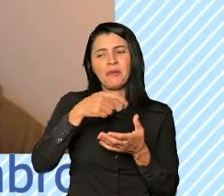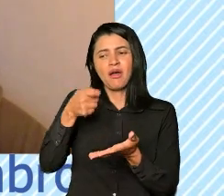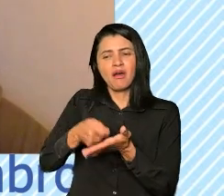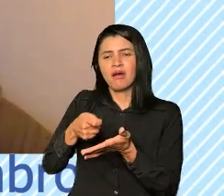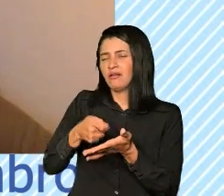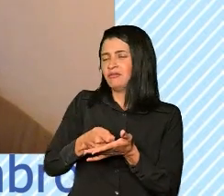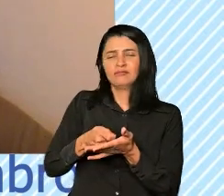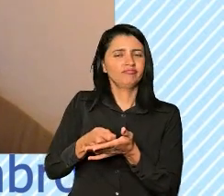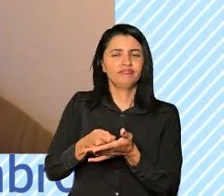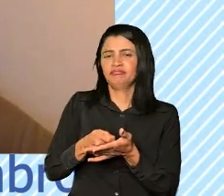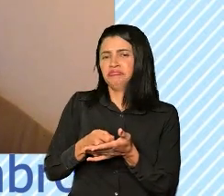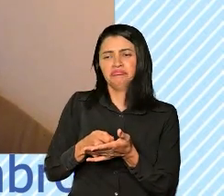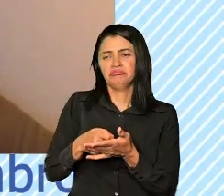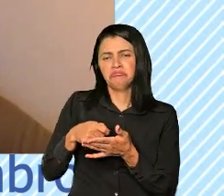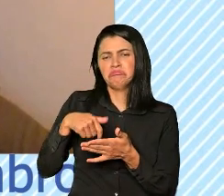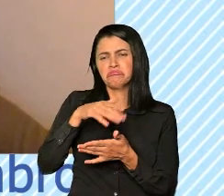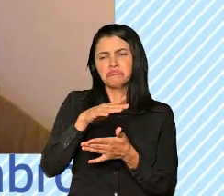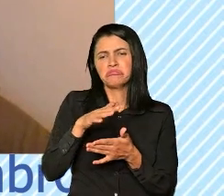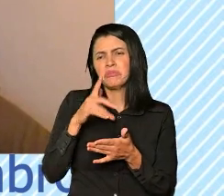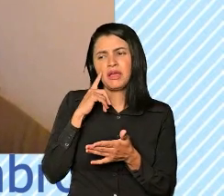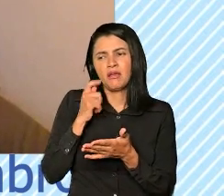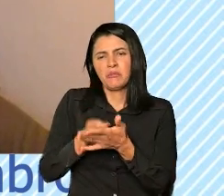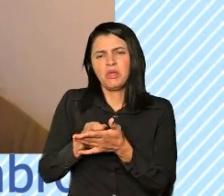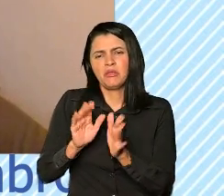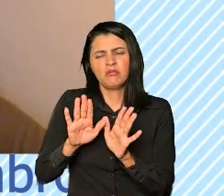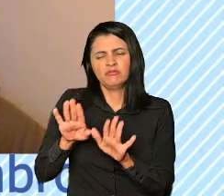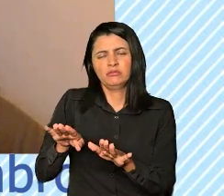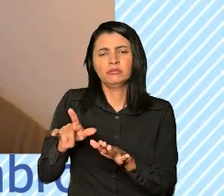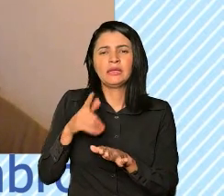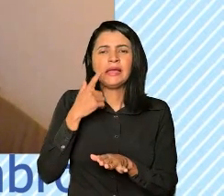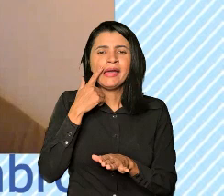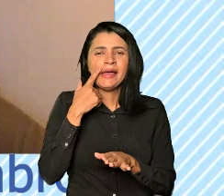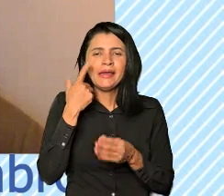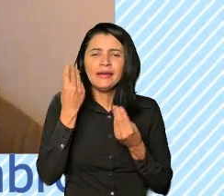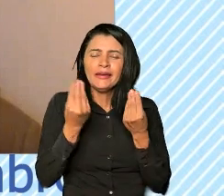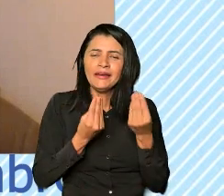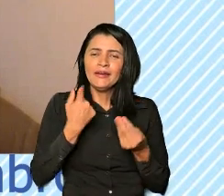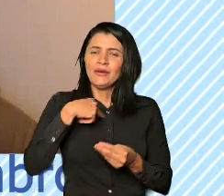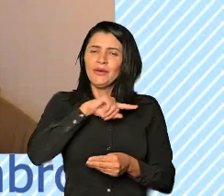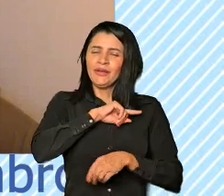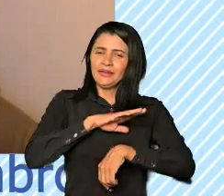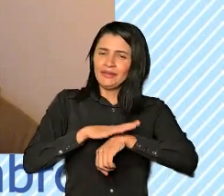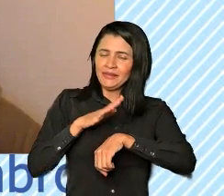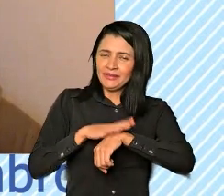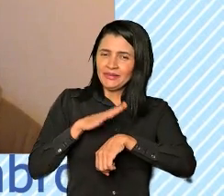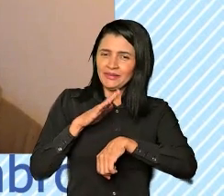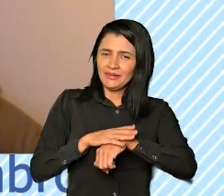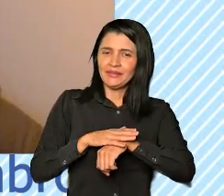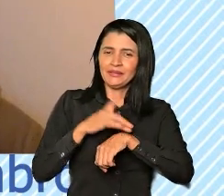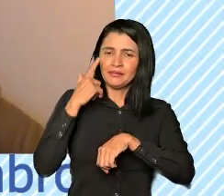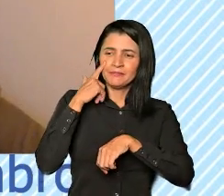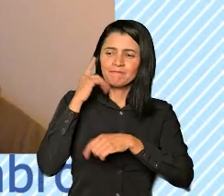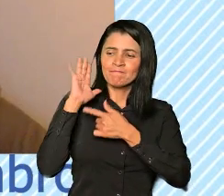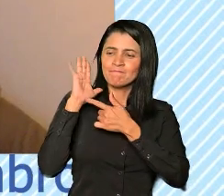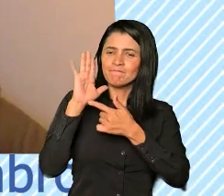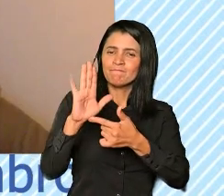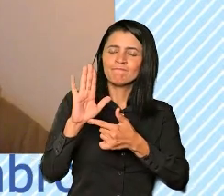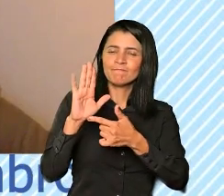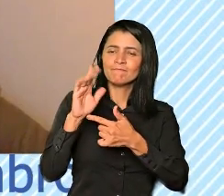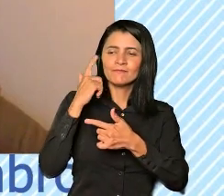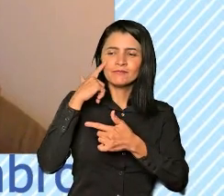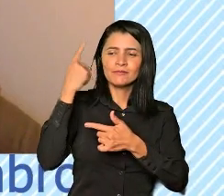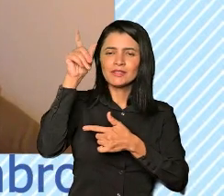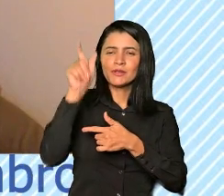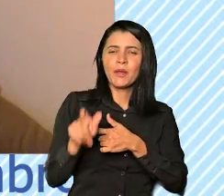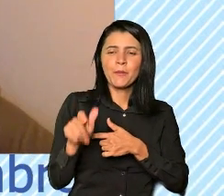totalmente café com leite. Então, quando a gente essa questão ela nos remete às